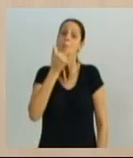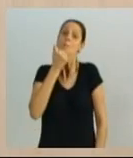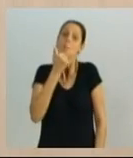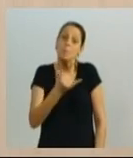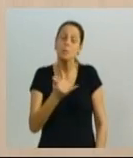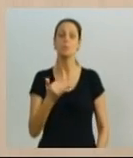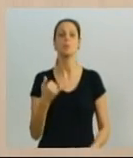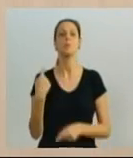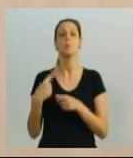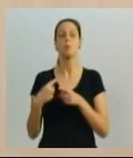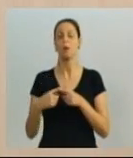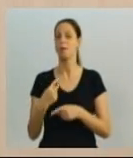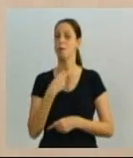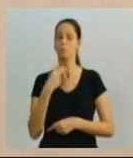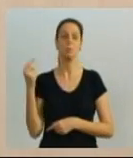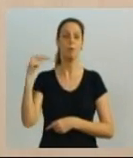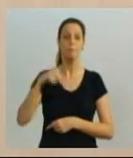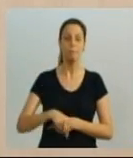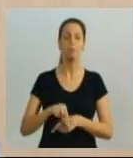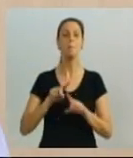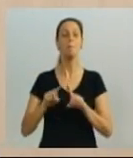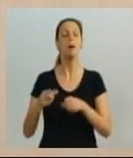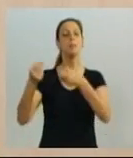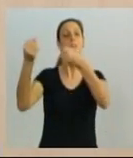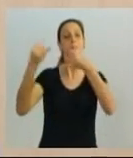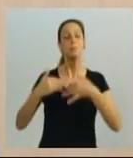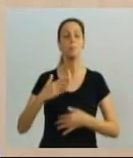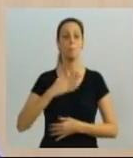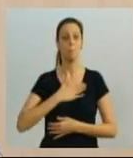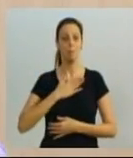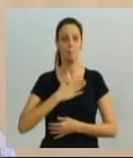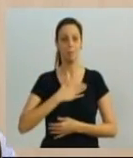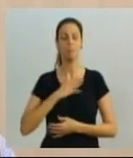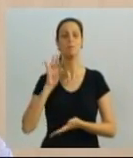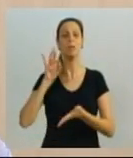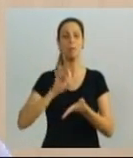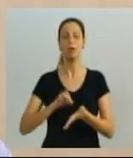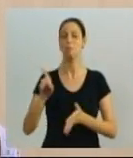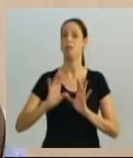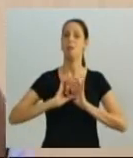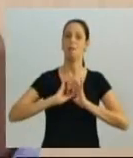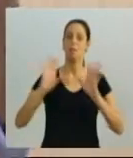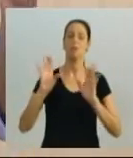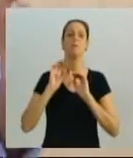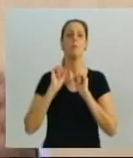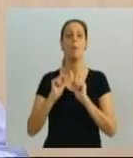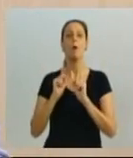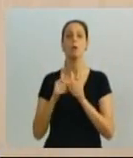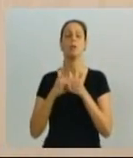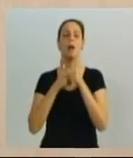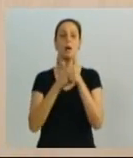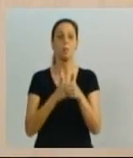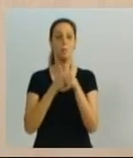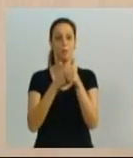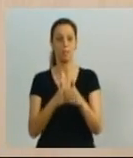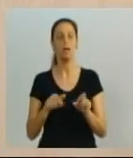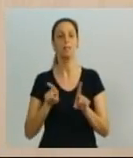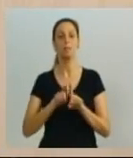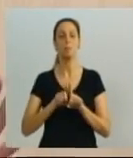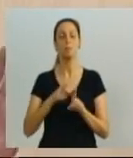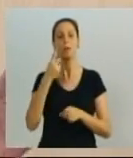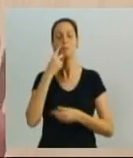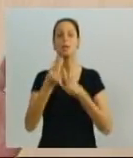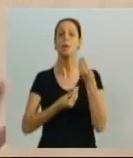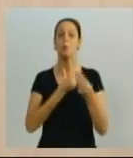mas disse, olha, Vanderlei, vereador Vanderlei, eu permaneço à disposição para acompanhar, ver como é que essa situação vai ser trabalhada